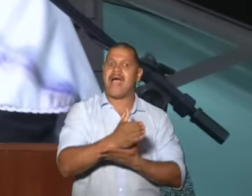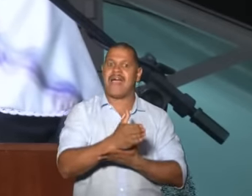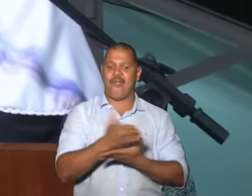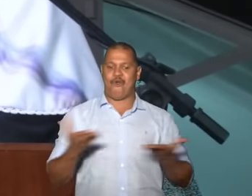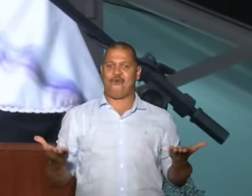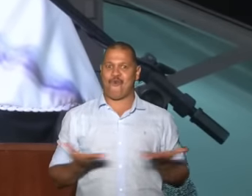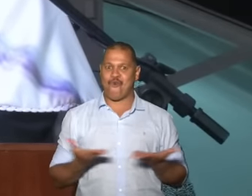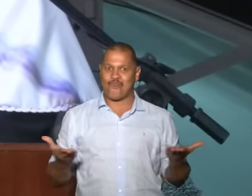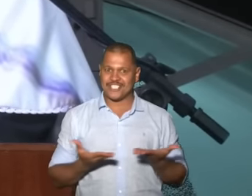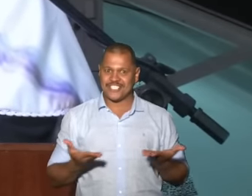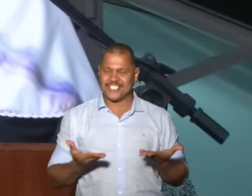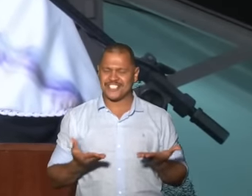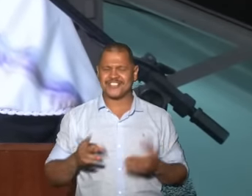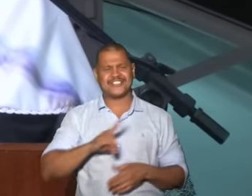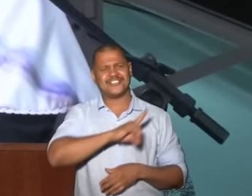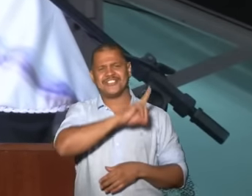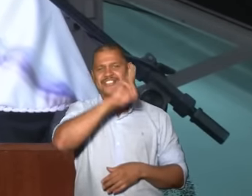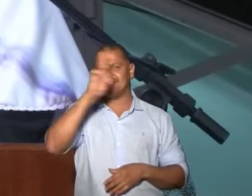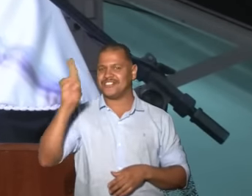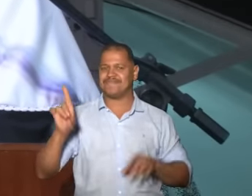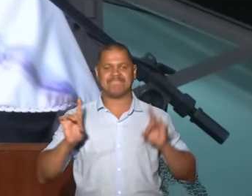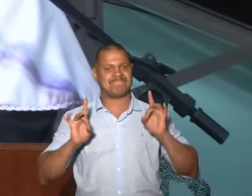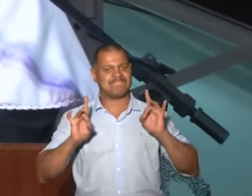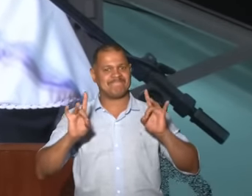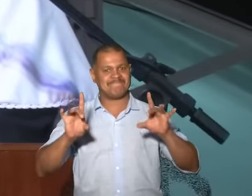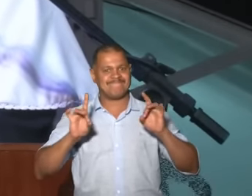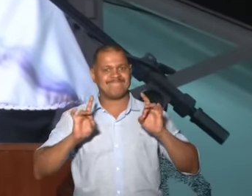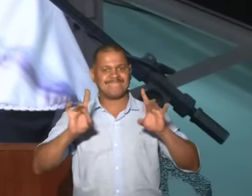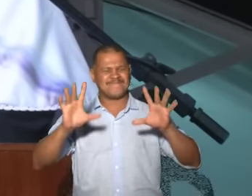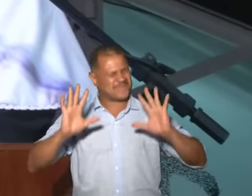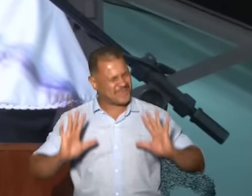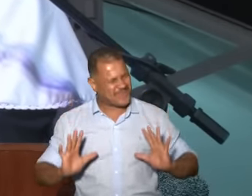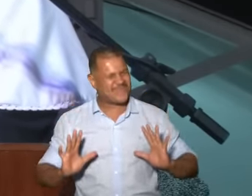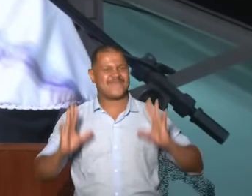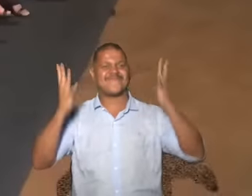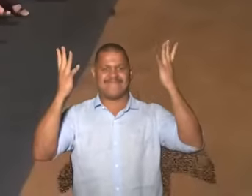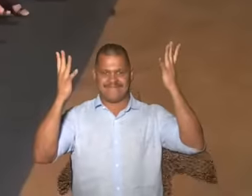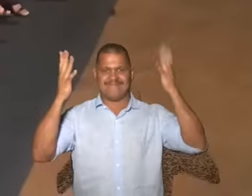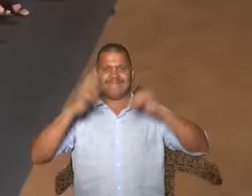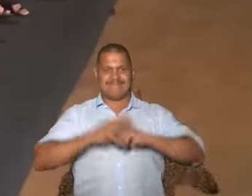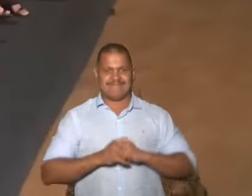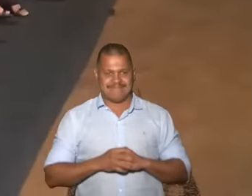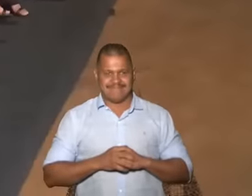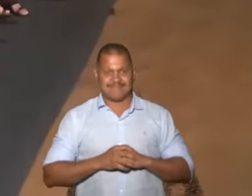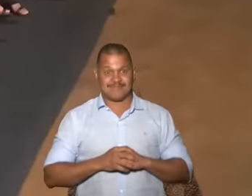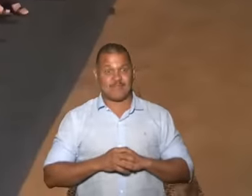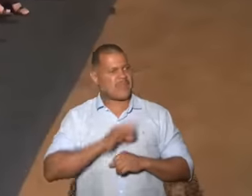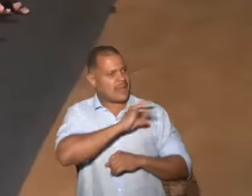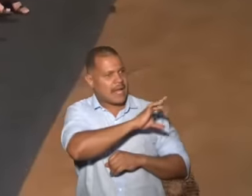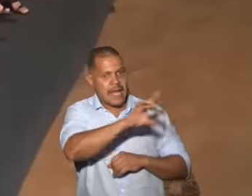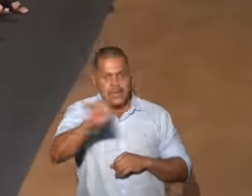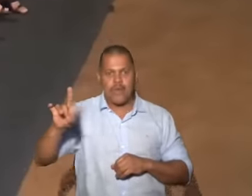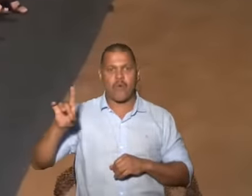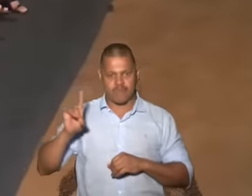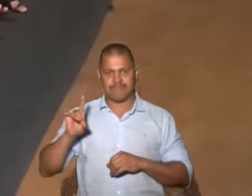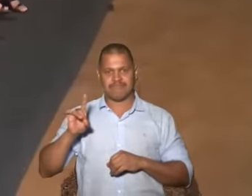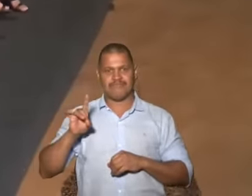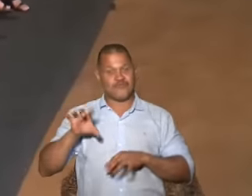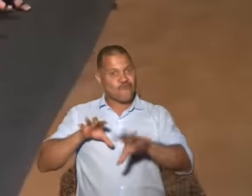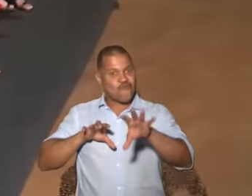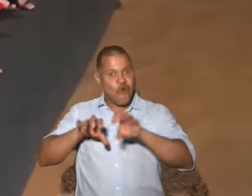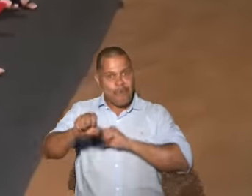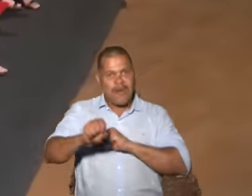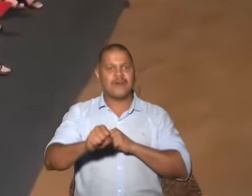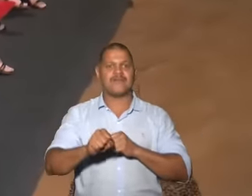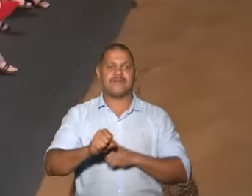E hoje é um dia muito especial, dia de celebração. Cada um de vocês, formandas e formandos do